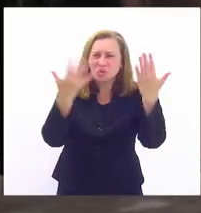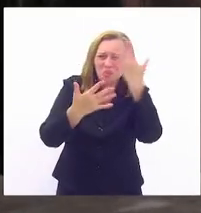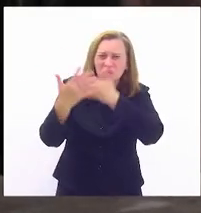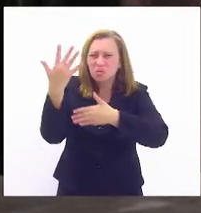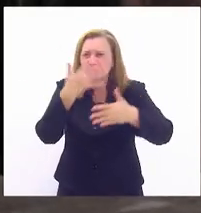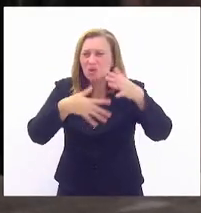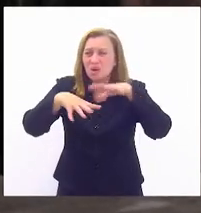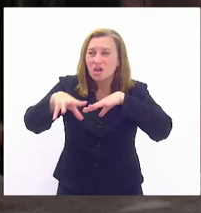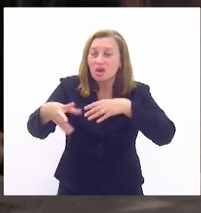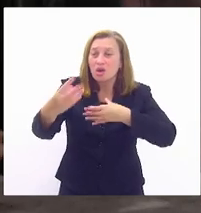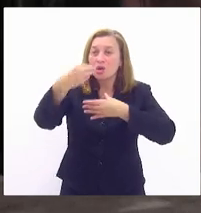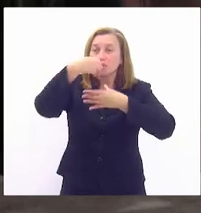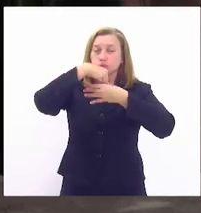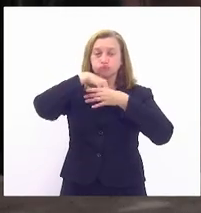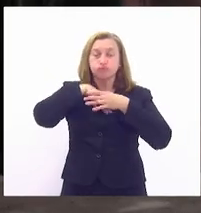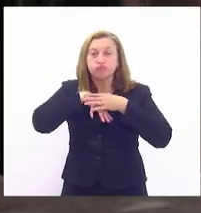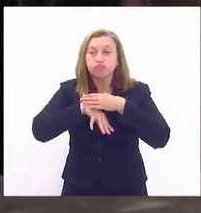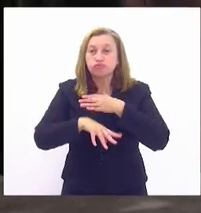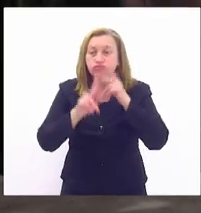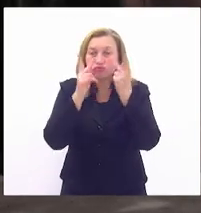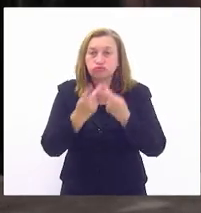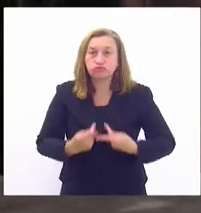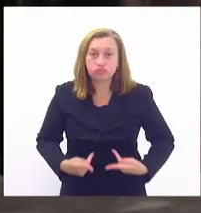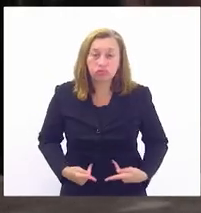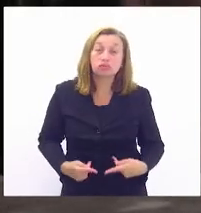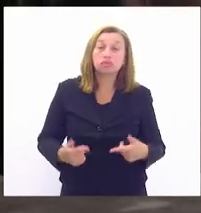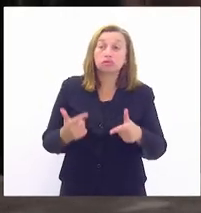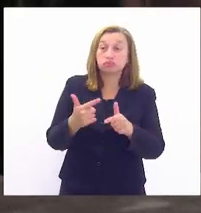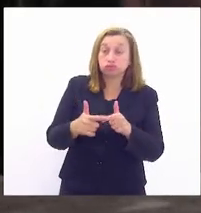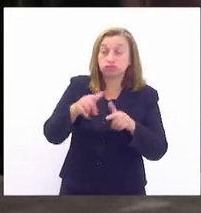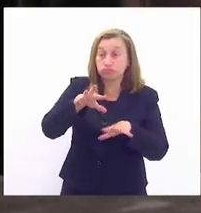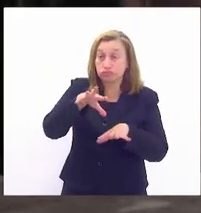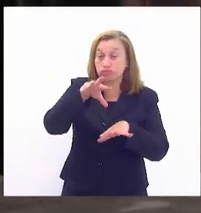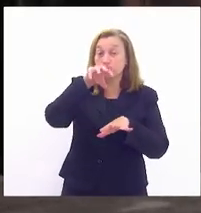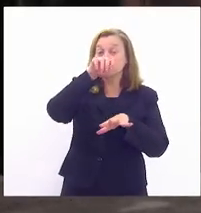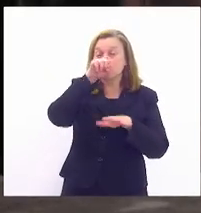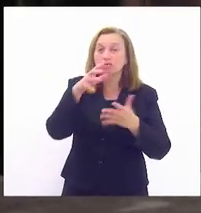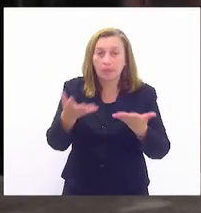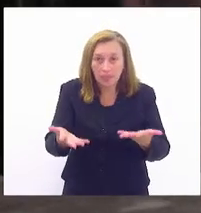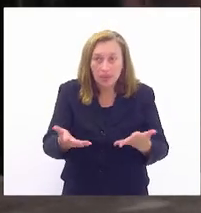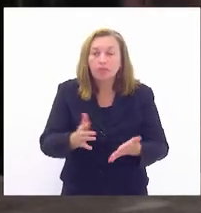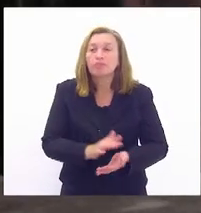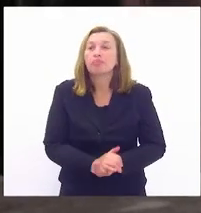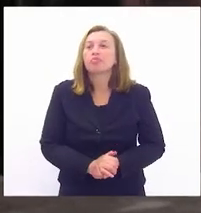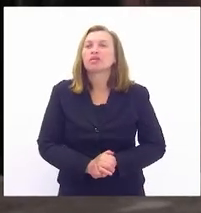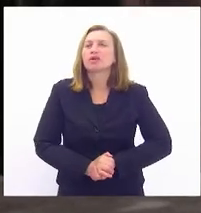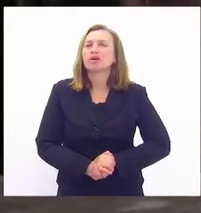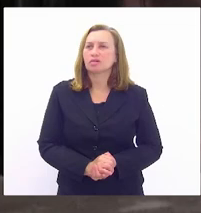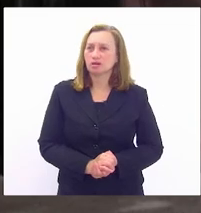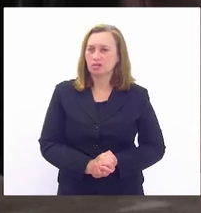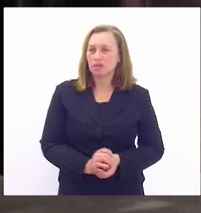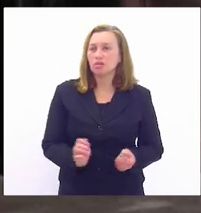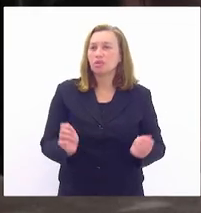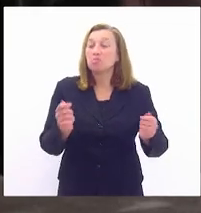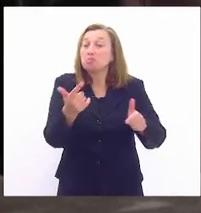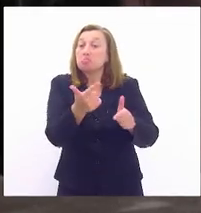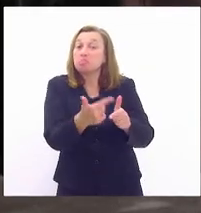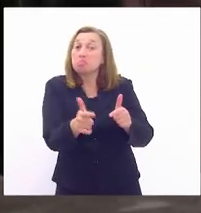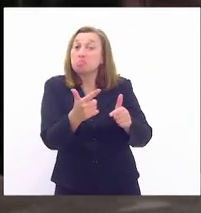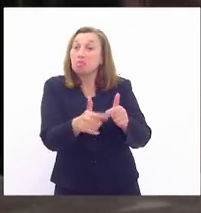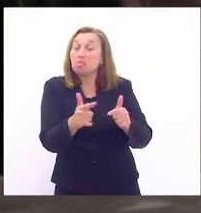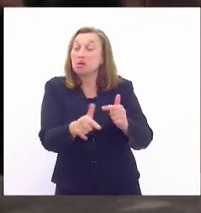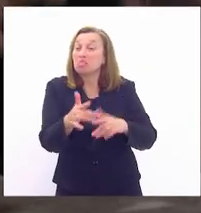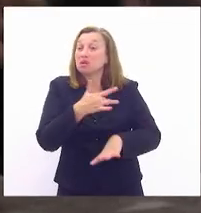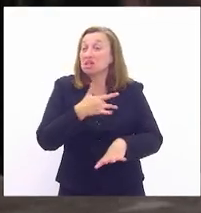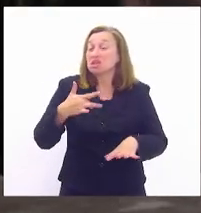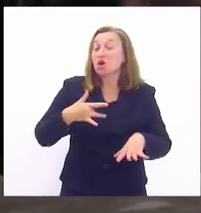do corpo humano e fazem, né, podem ter um potencial de danos à saúde. O pó